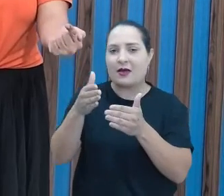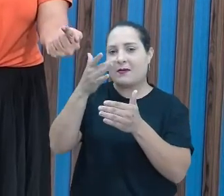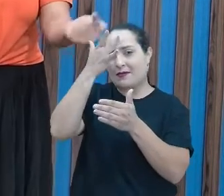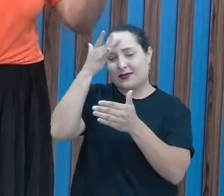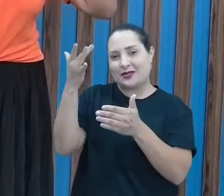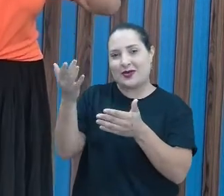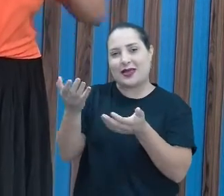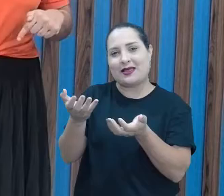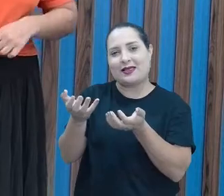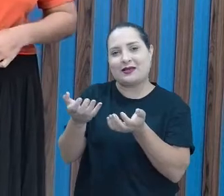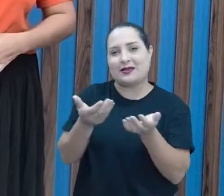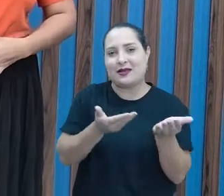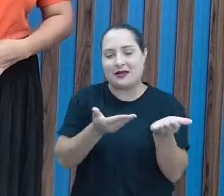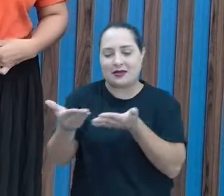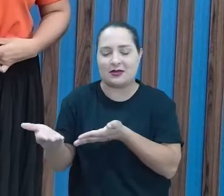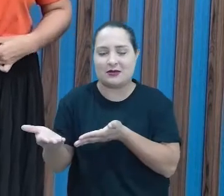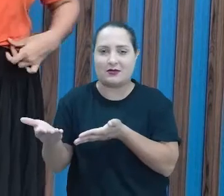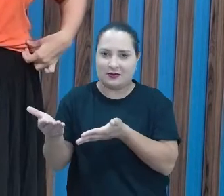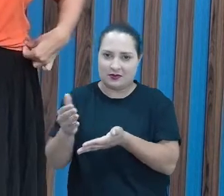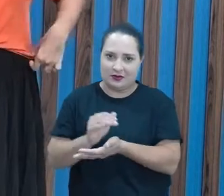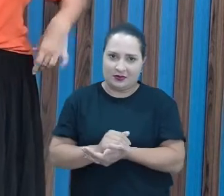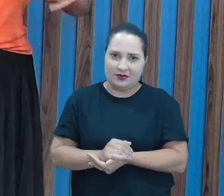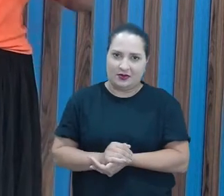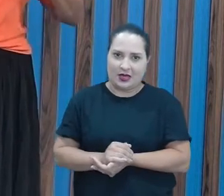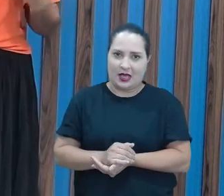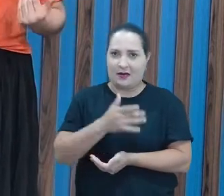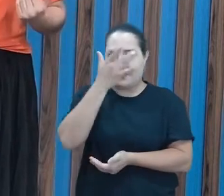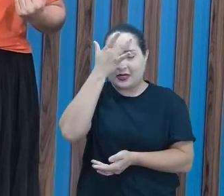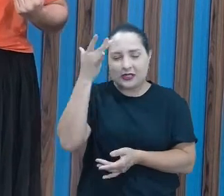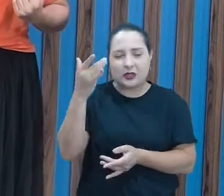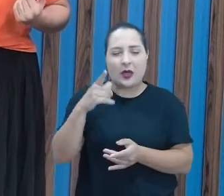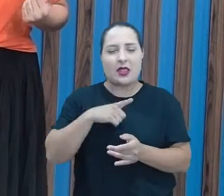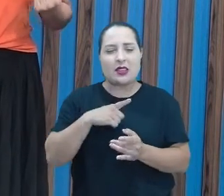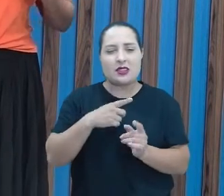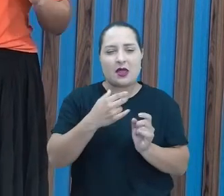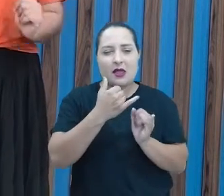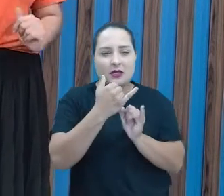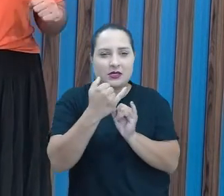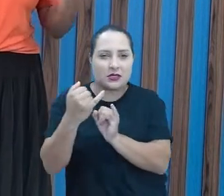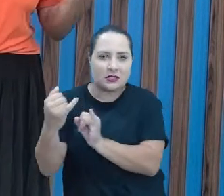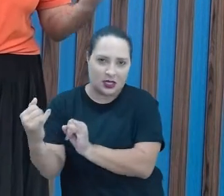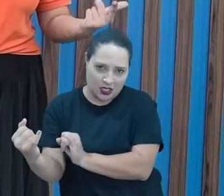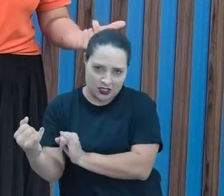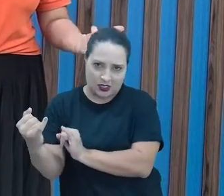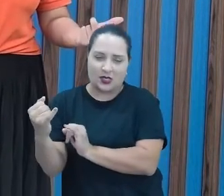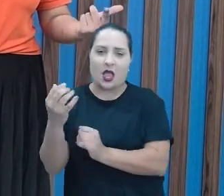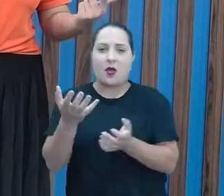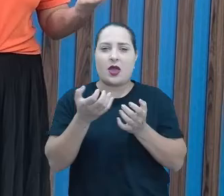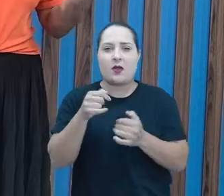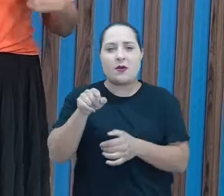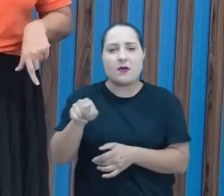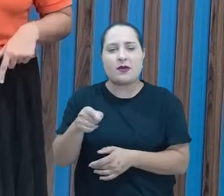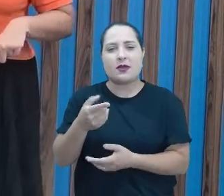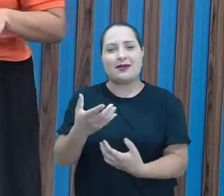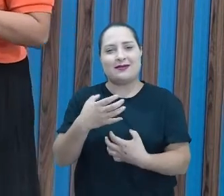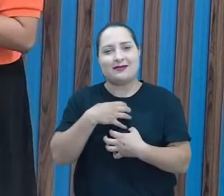receptor. Eu quero que esse receptor ele se sinta seduzido, eu quero que ele seja convencido,